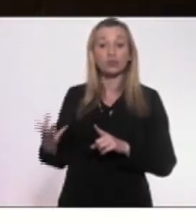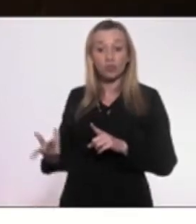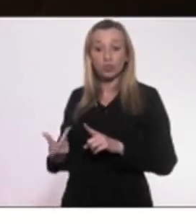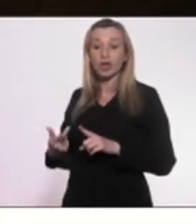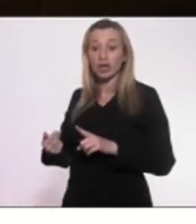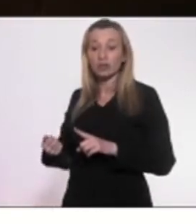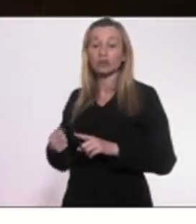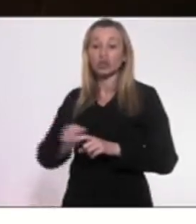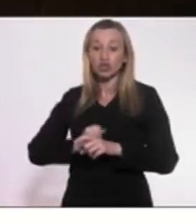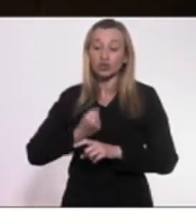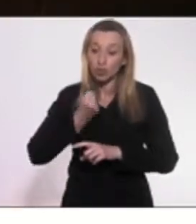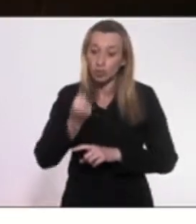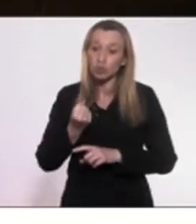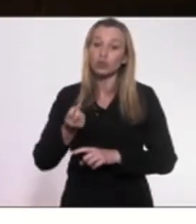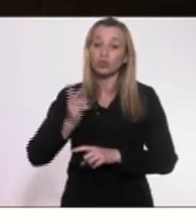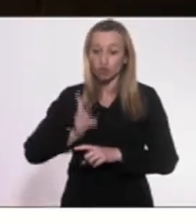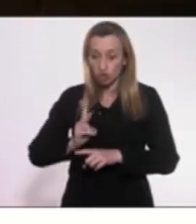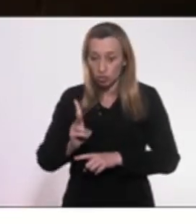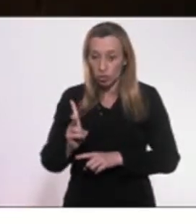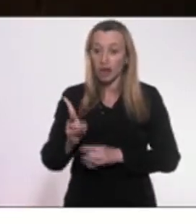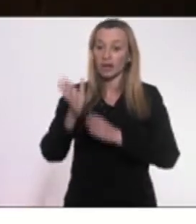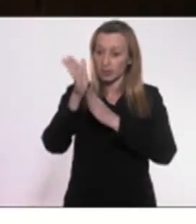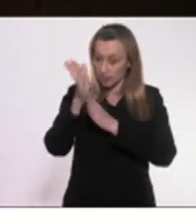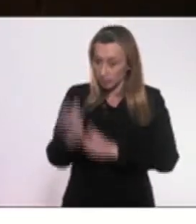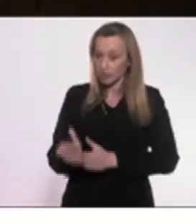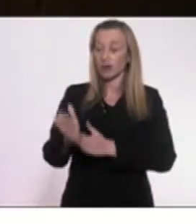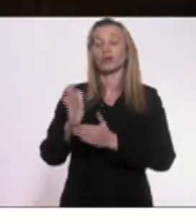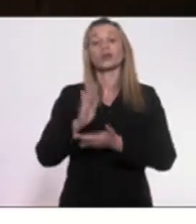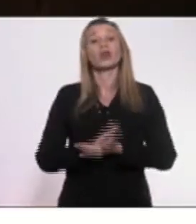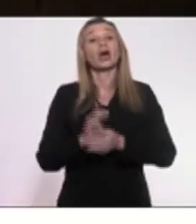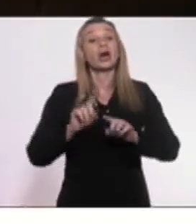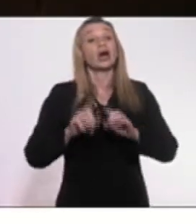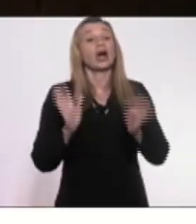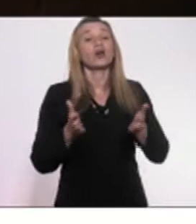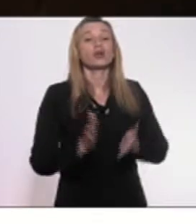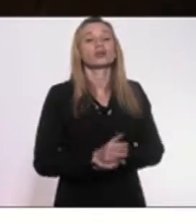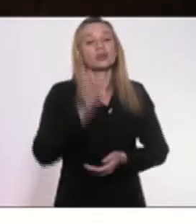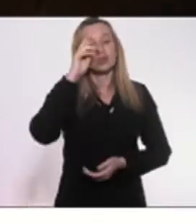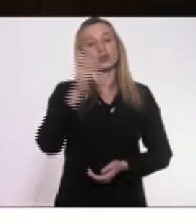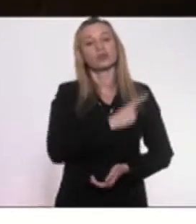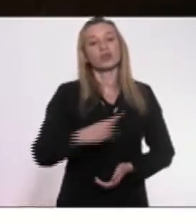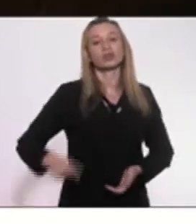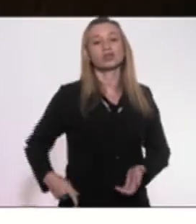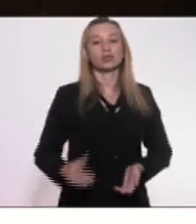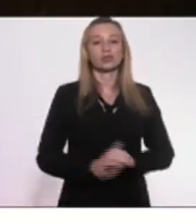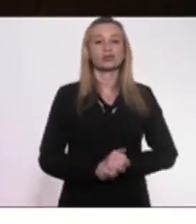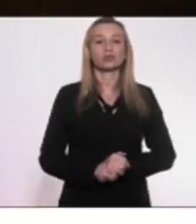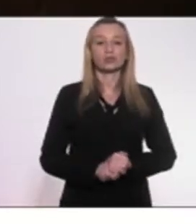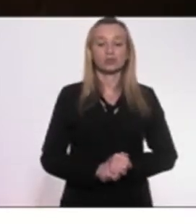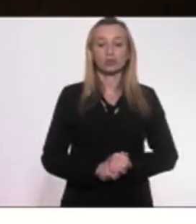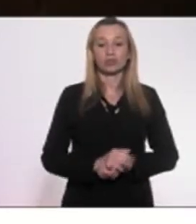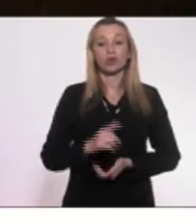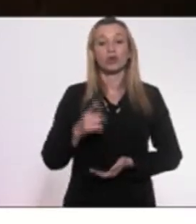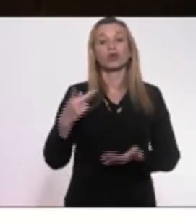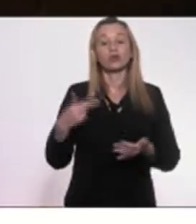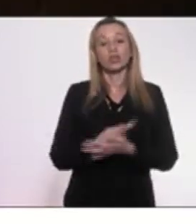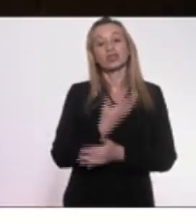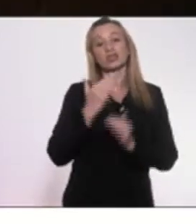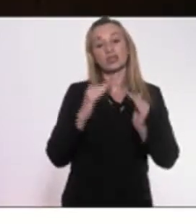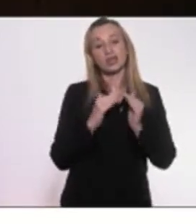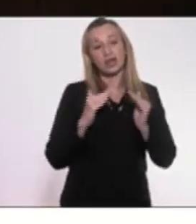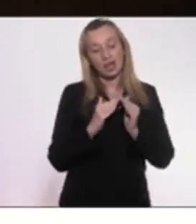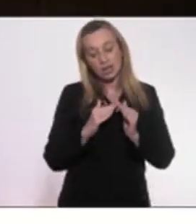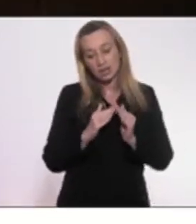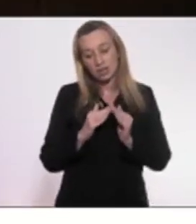próprios, se manterem retos em retidão e tal. Agora, senhora presidente, há um fenômeno que vem acontecendo nessa casa. Eu